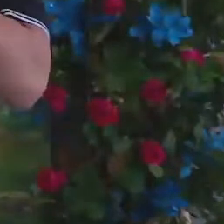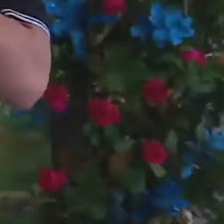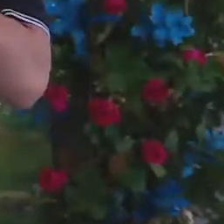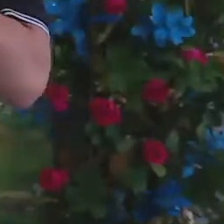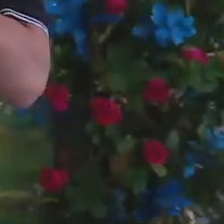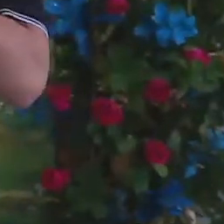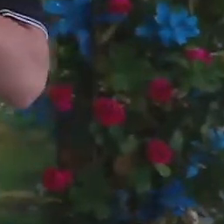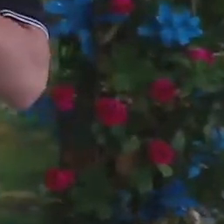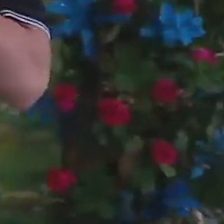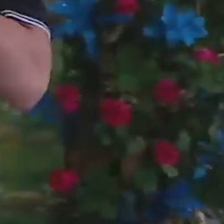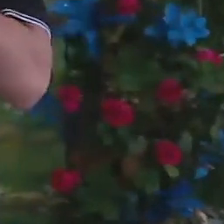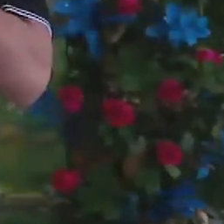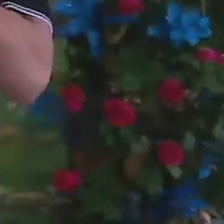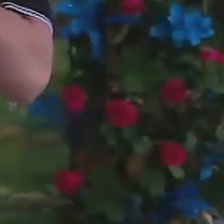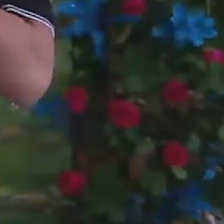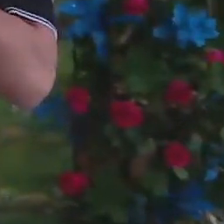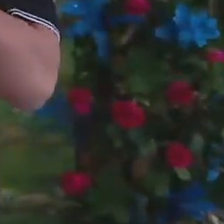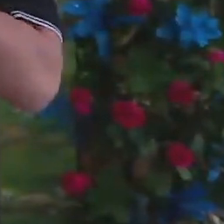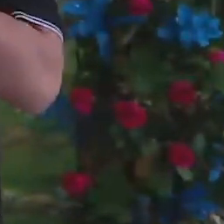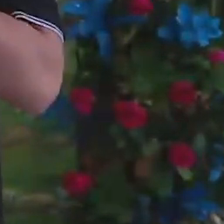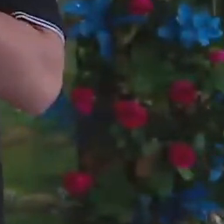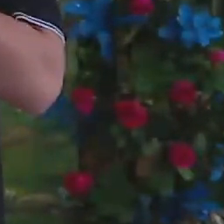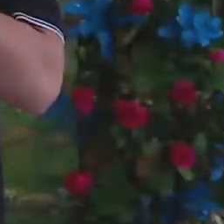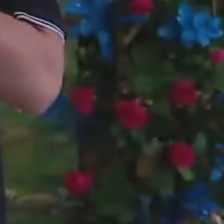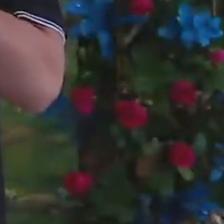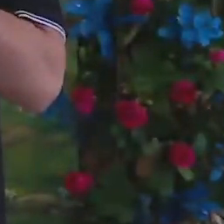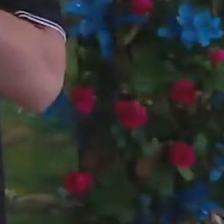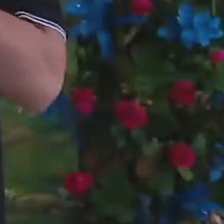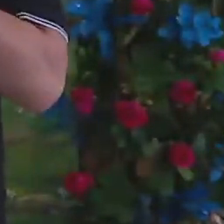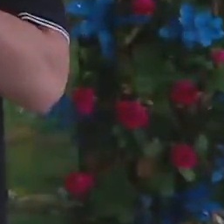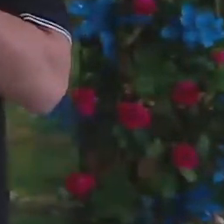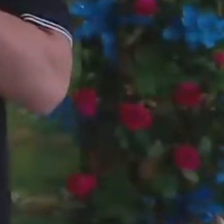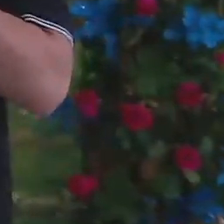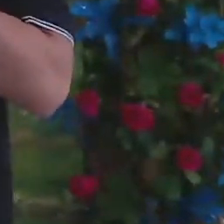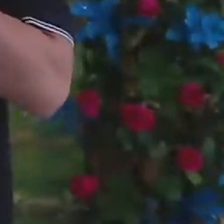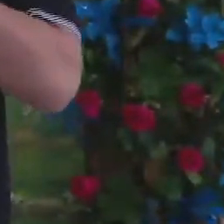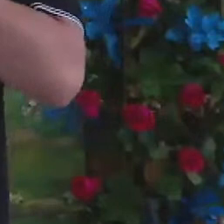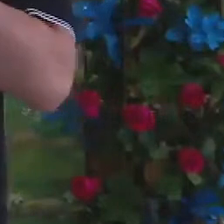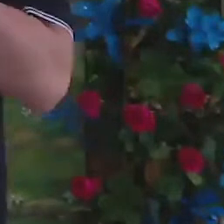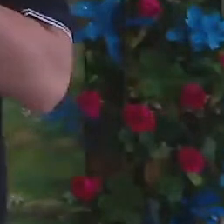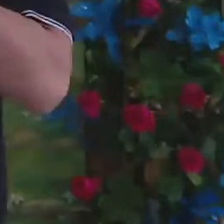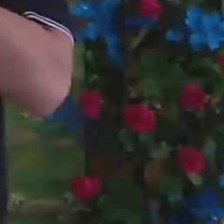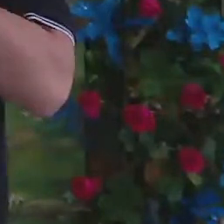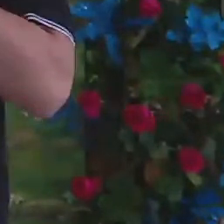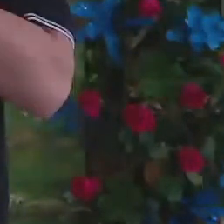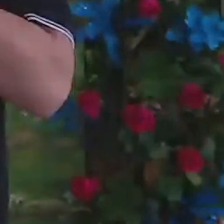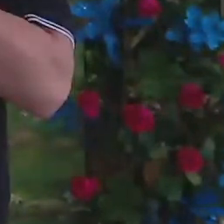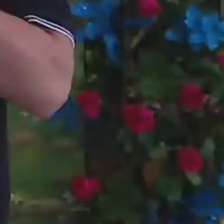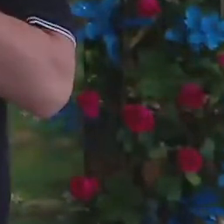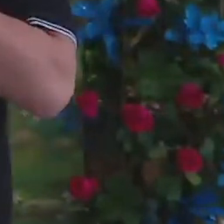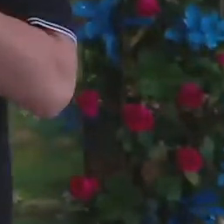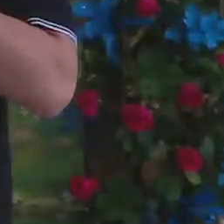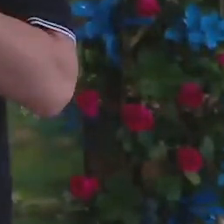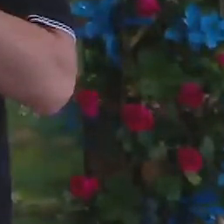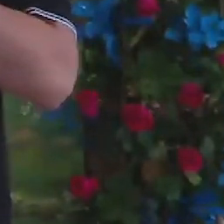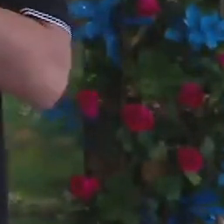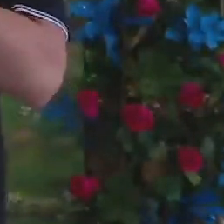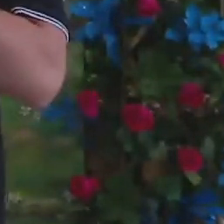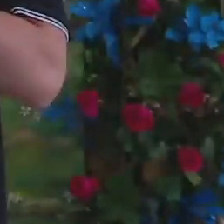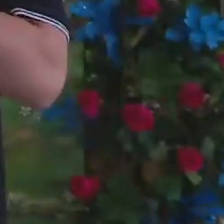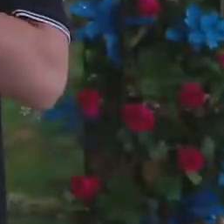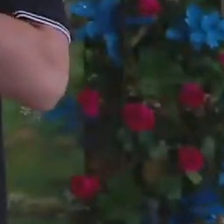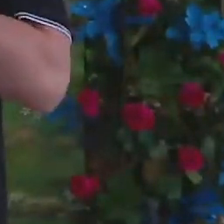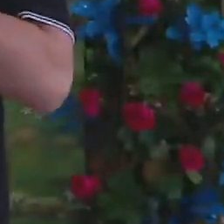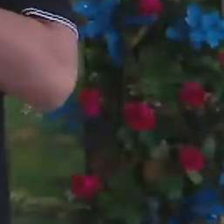de Guadalupe. Com muita alegria, queremos acolher você que nos acompanha pela TV Evangelizar, também pelas